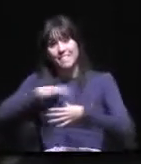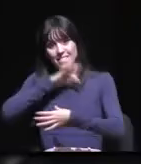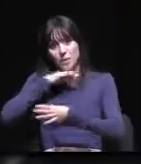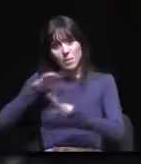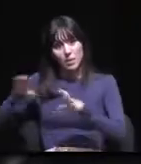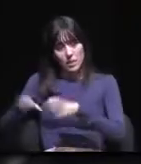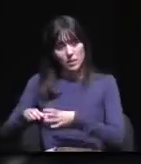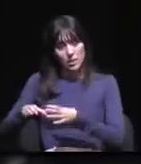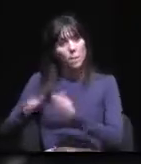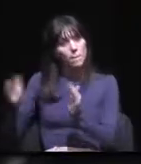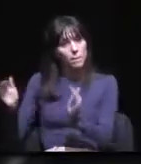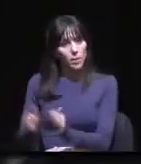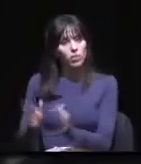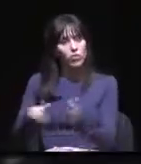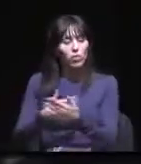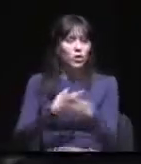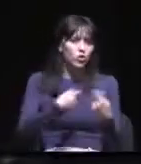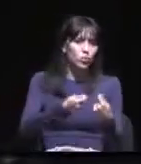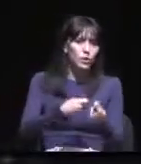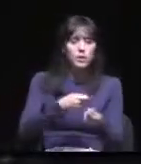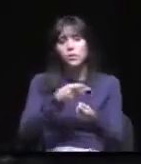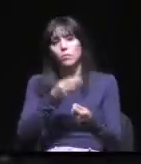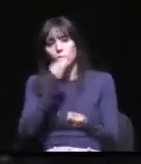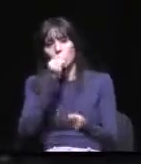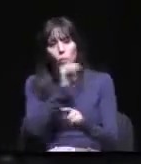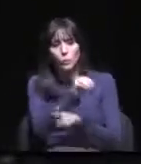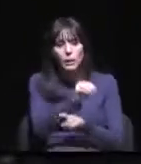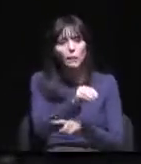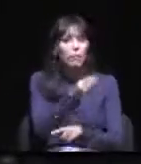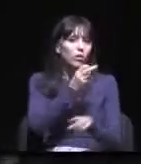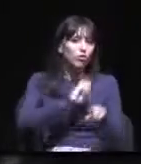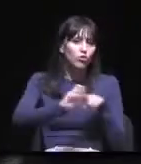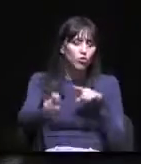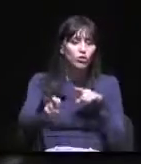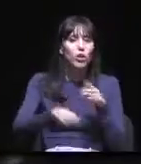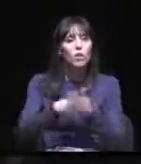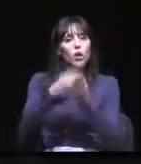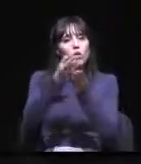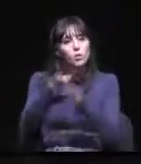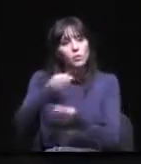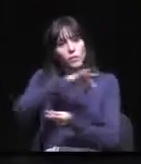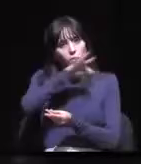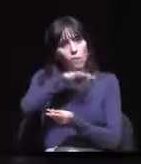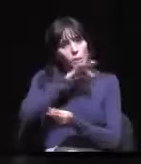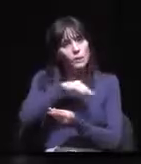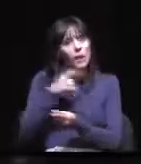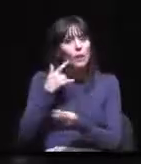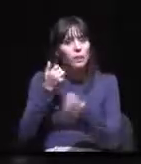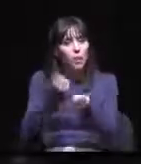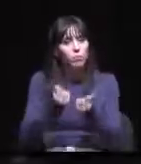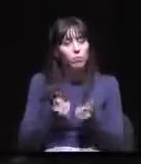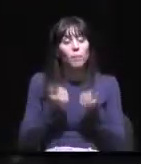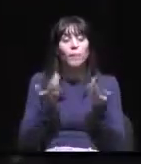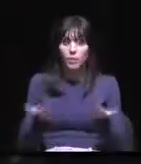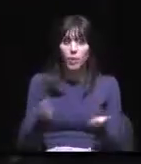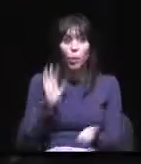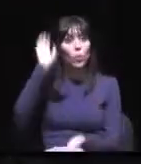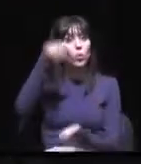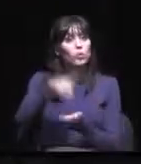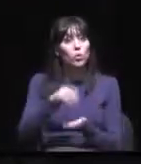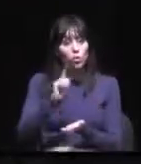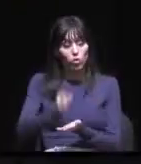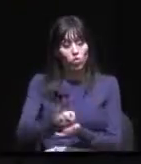será o peso que os custos com habitação, com energia e com alimentação terão no orçamento familiar. Citei. De onde se conclui haver